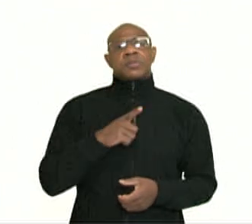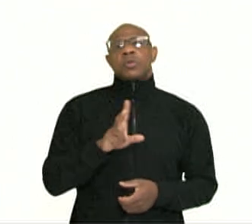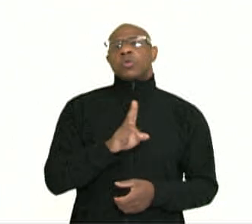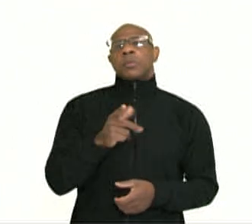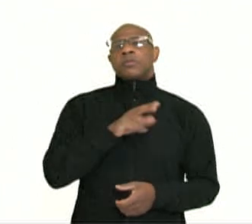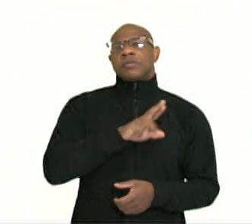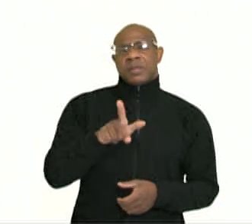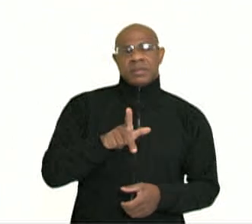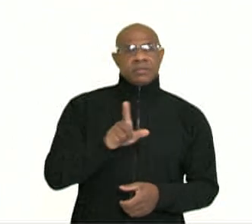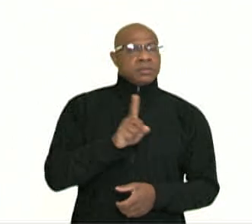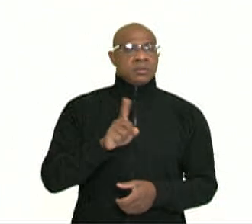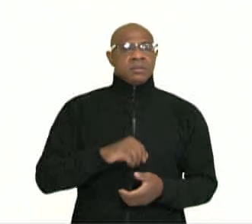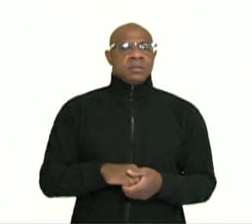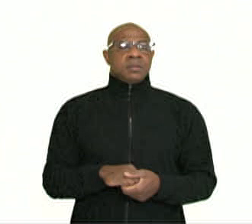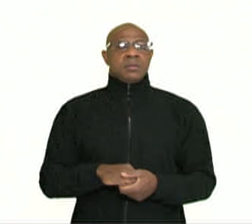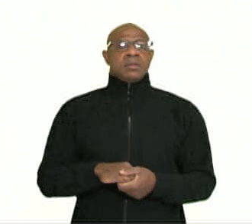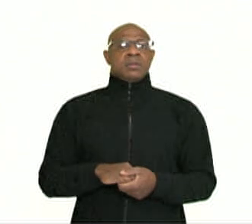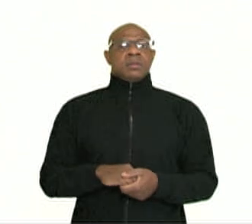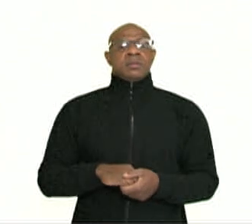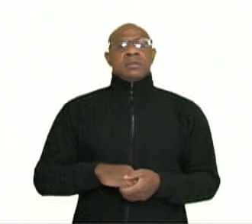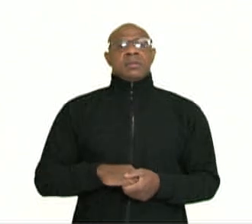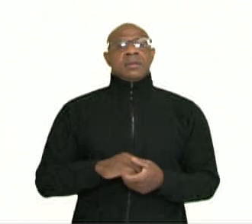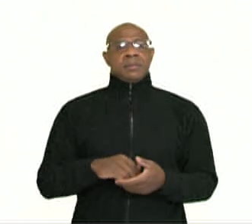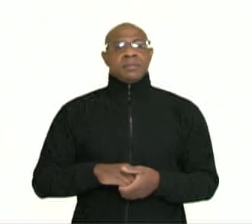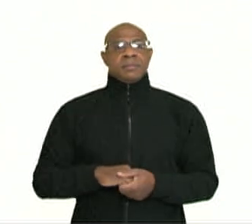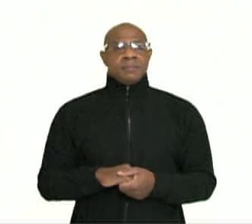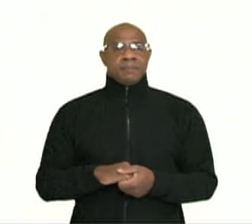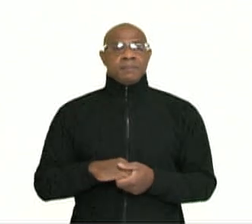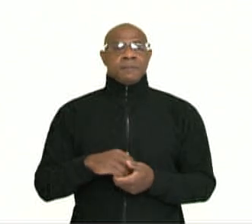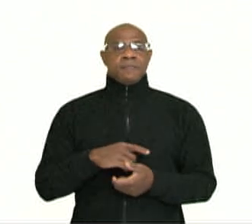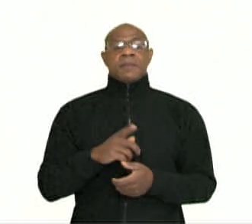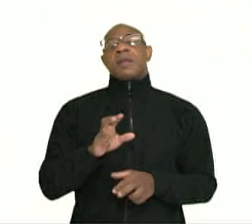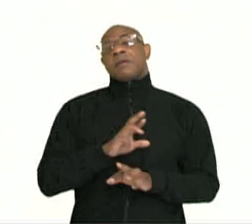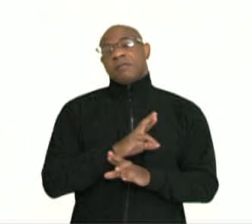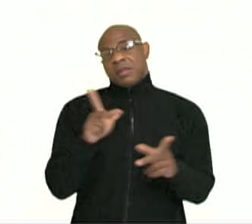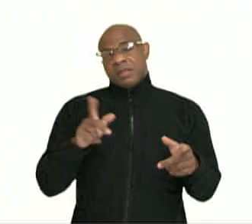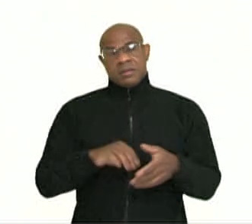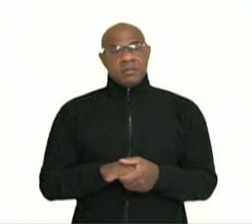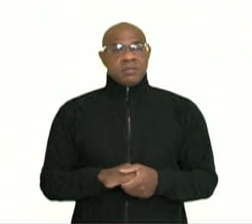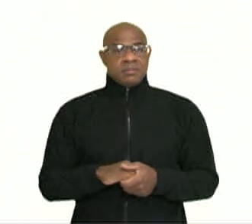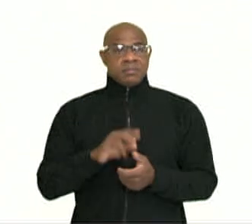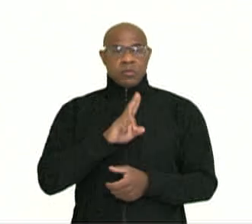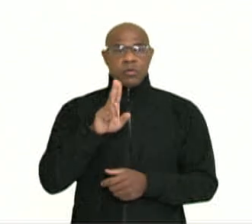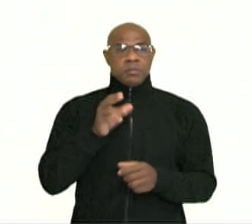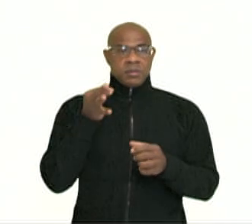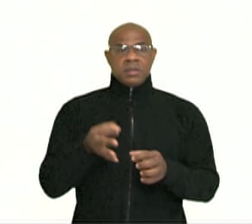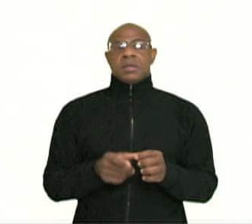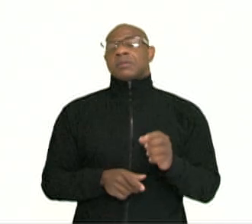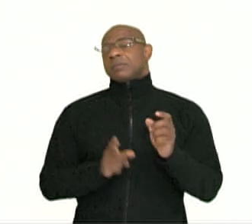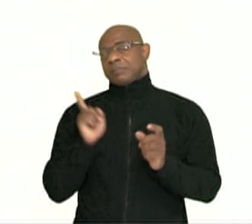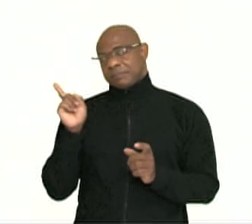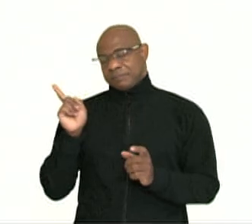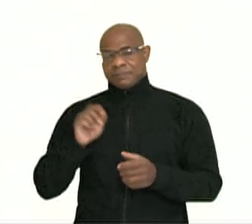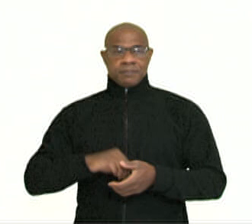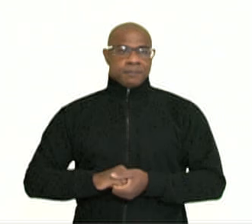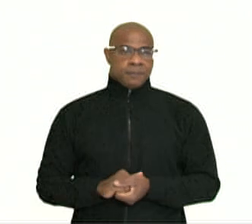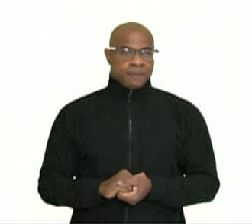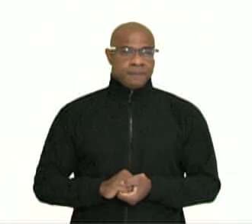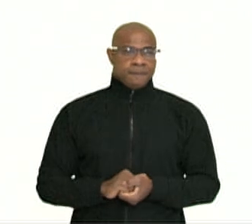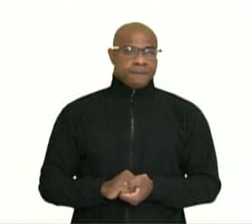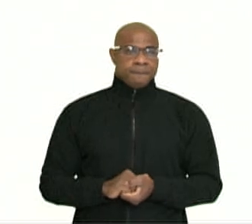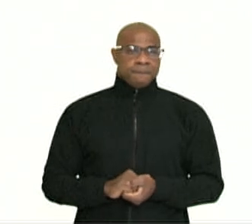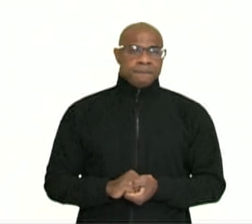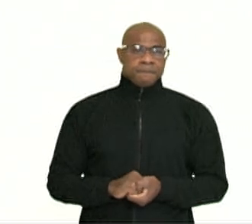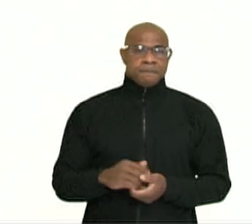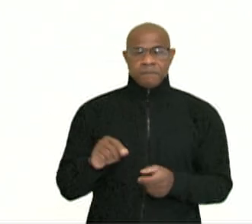ser? Não, novel é para livros, tá? Para TV eu chamo de soap opera, ok? Vamos